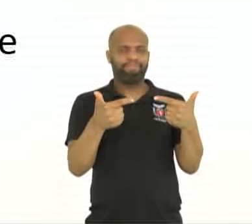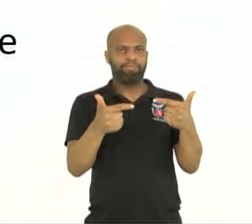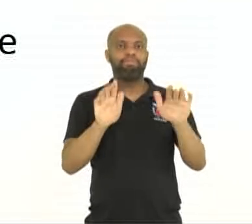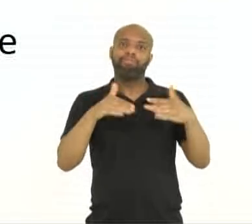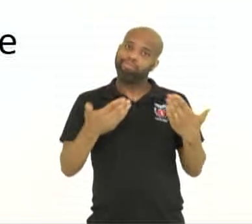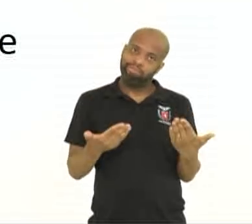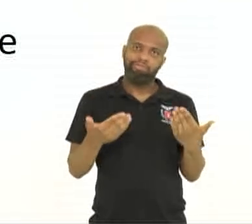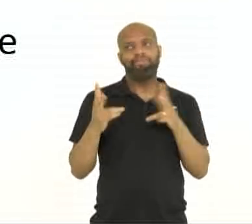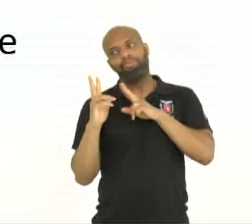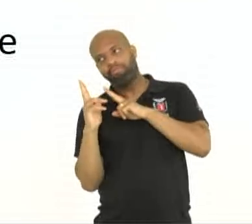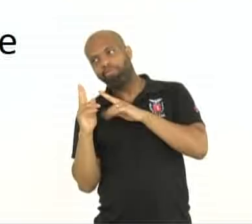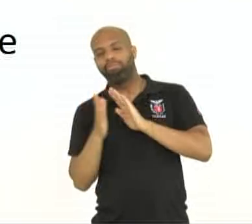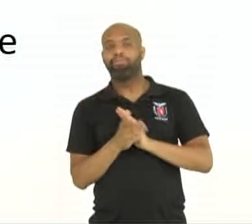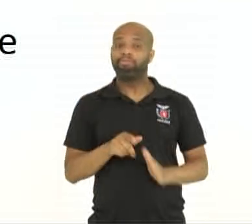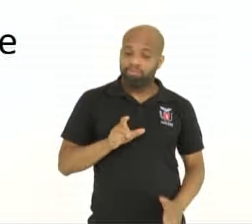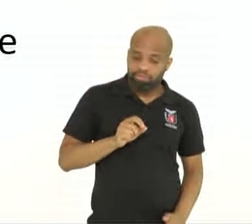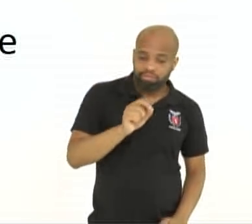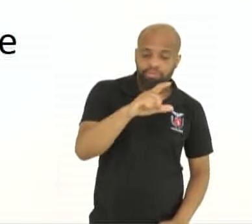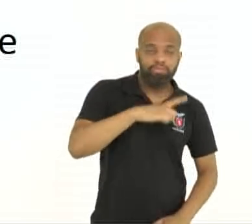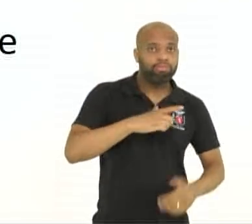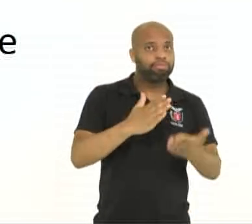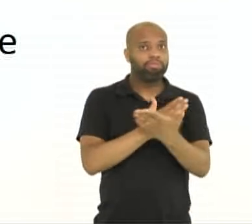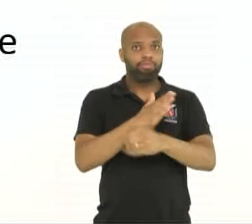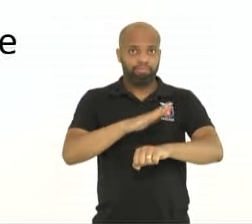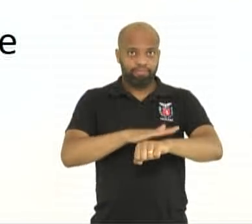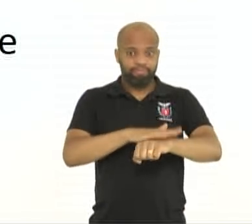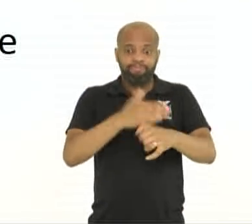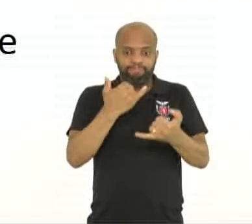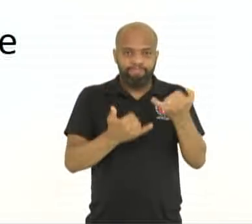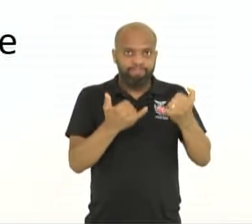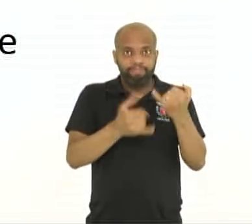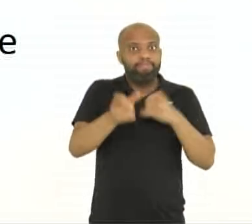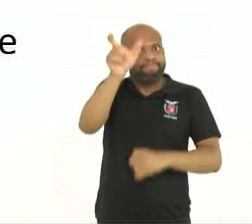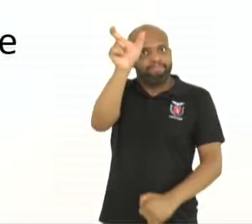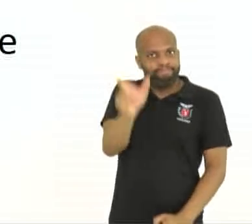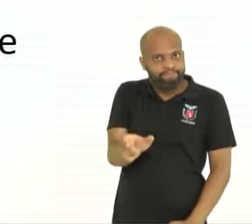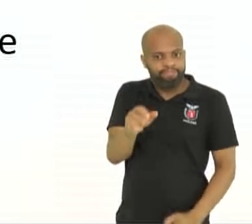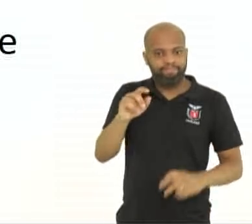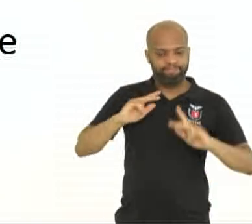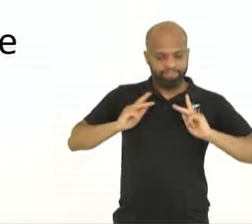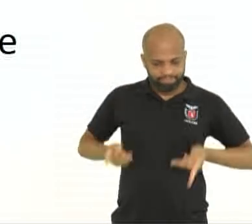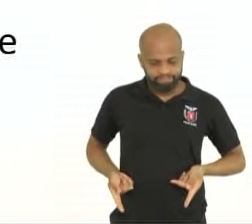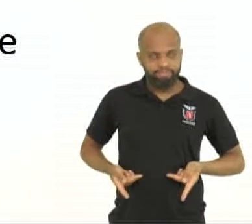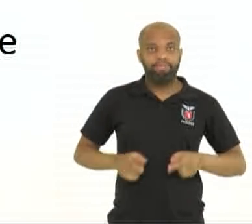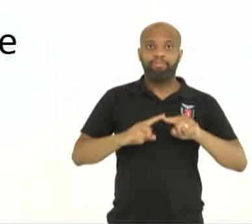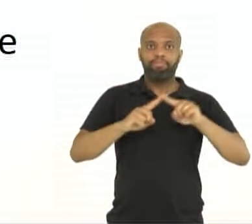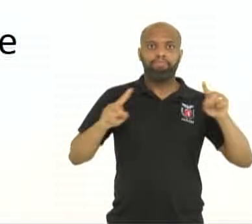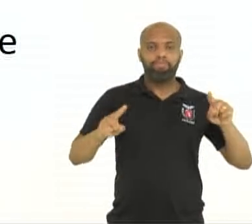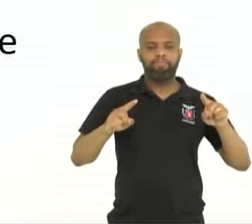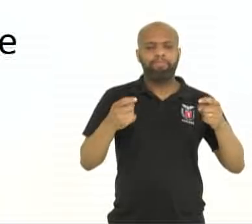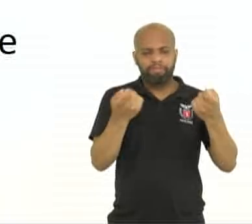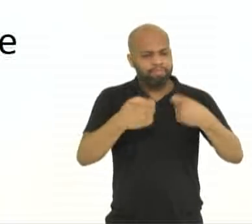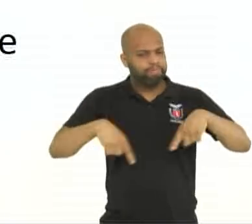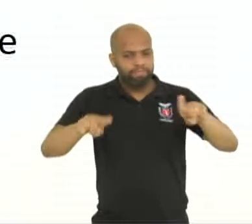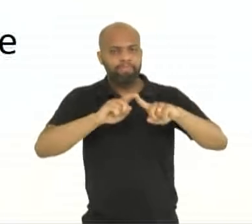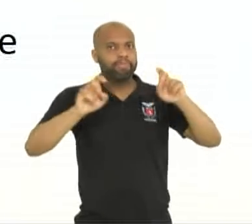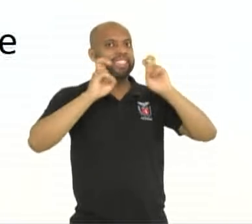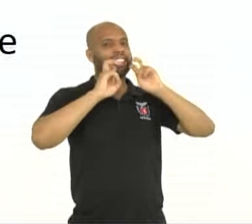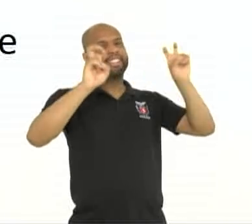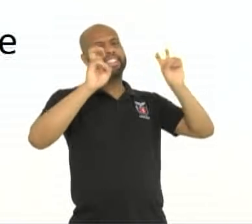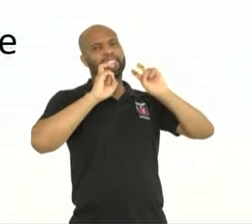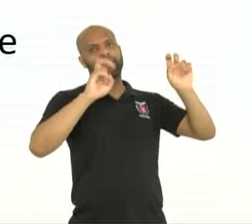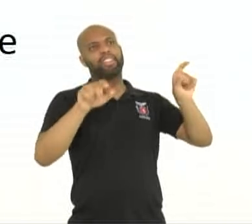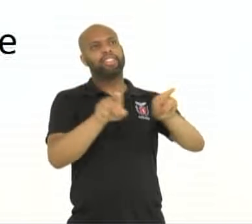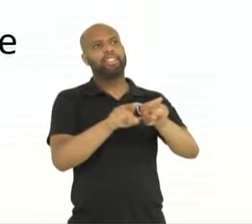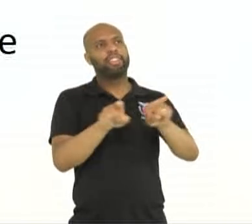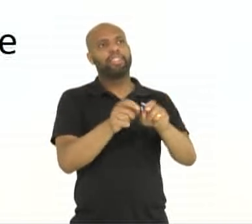dormindo. Formiga tinha hora que era feito gente mesmo. O bom é que ninguém precisava gritar,